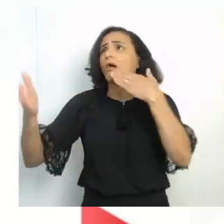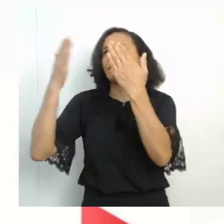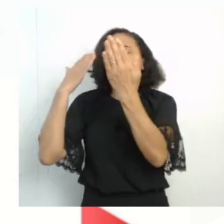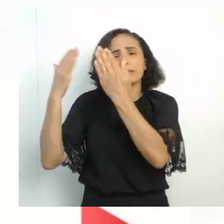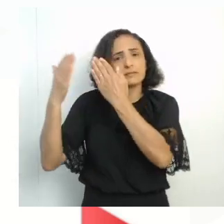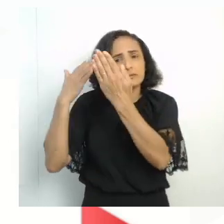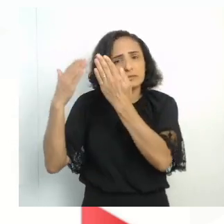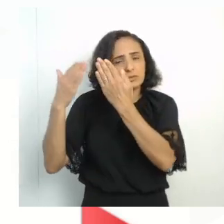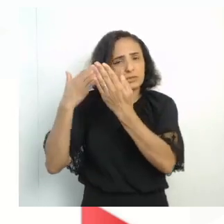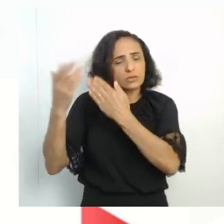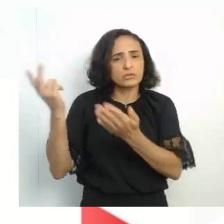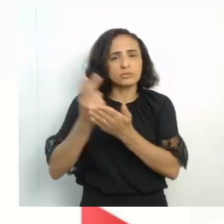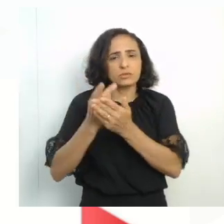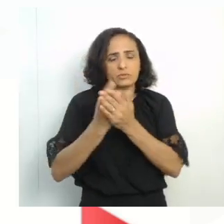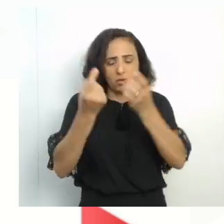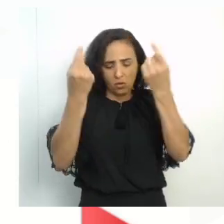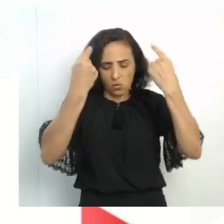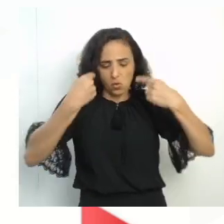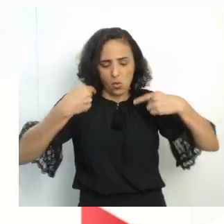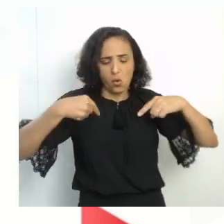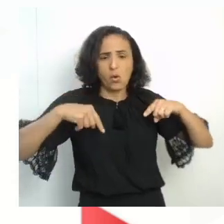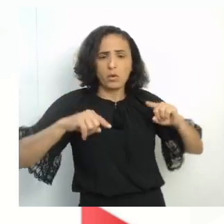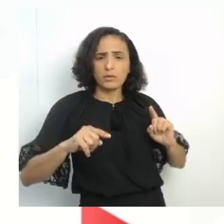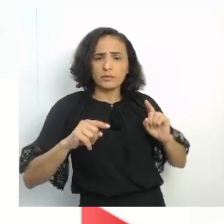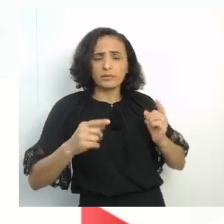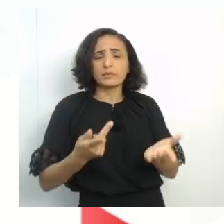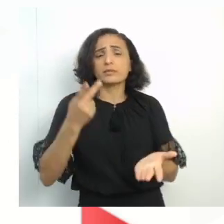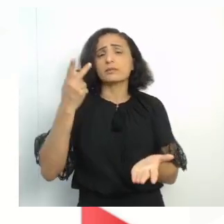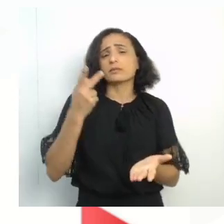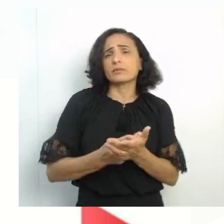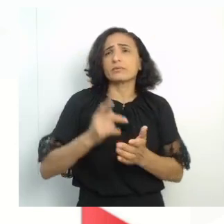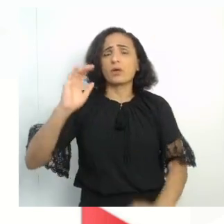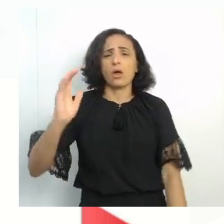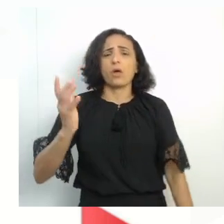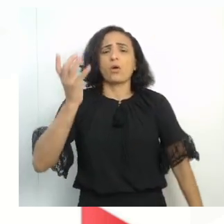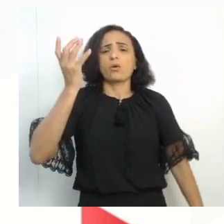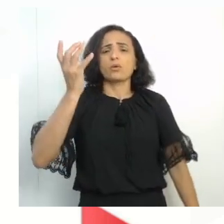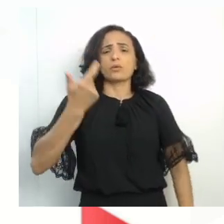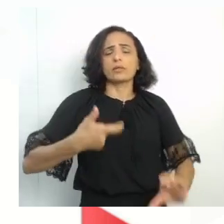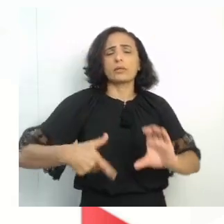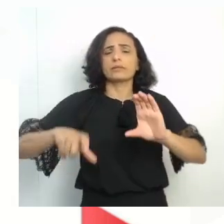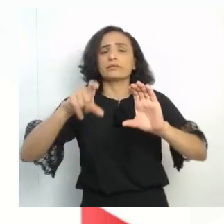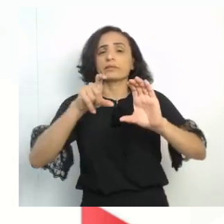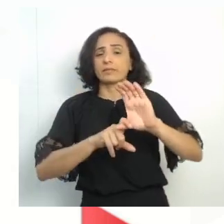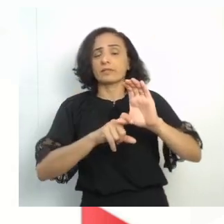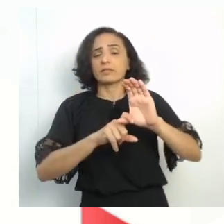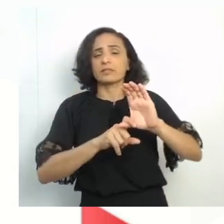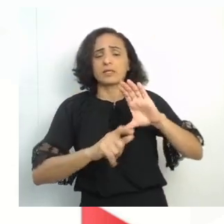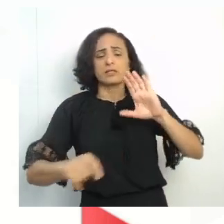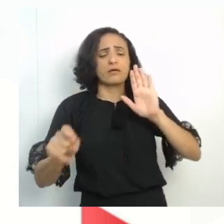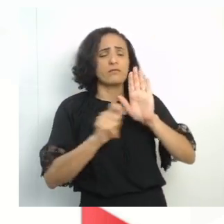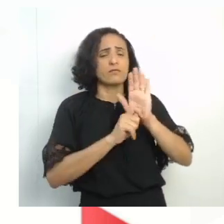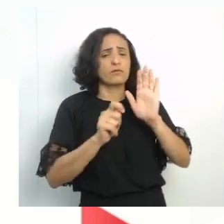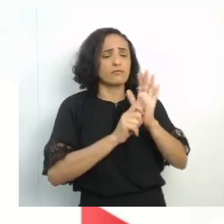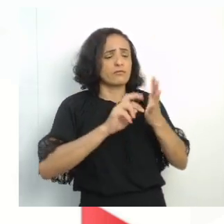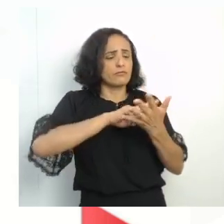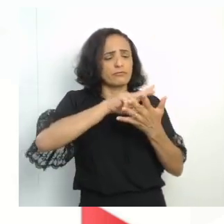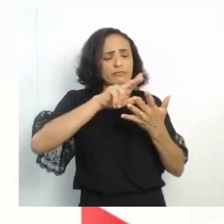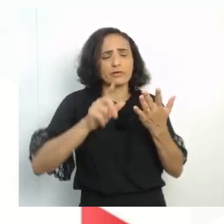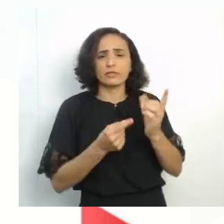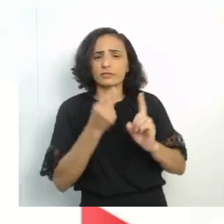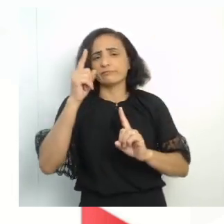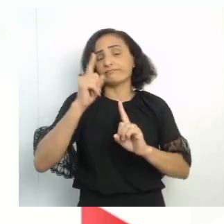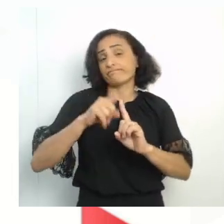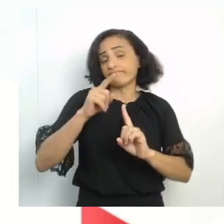questão fisiológica que causa essa dependência da droga. E aí, quando se fala da